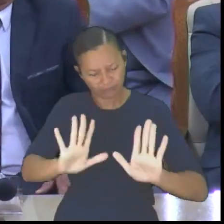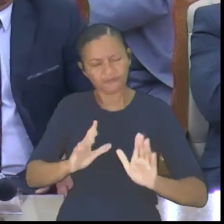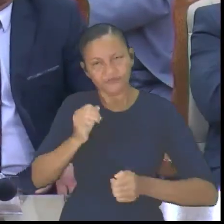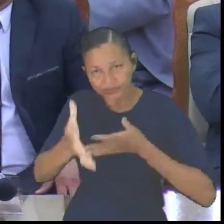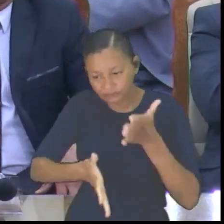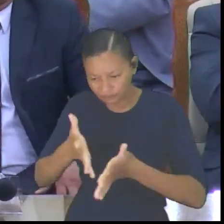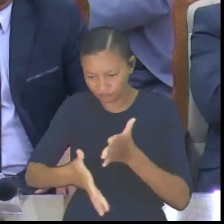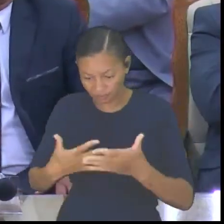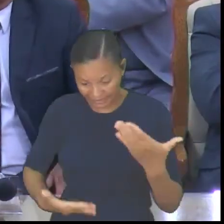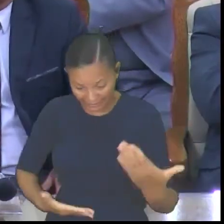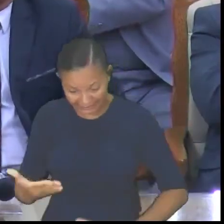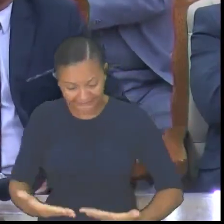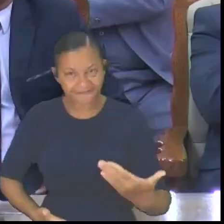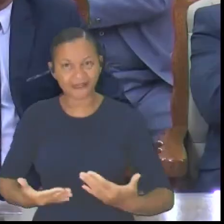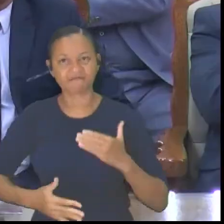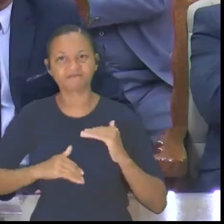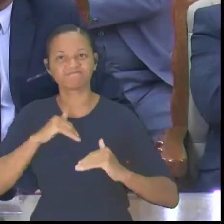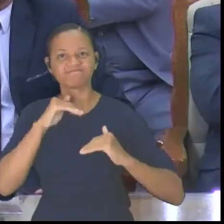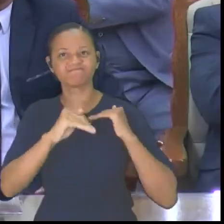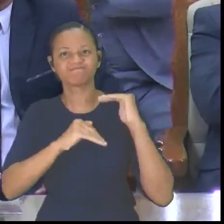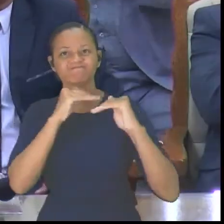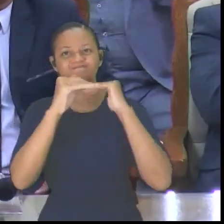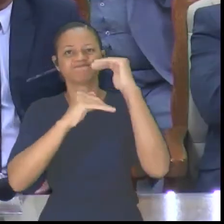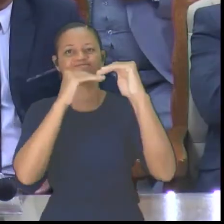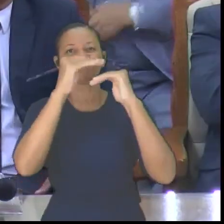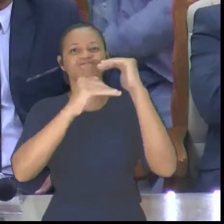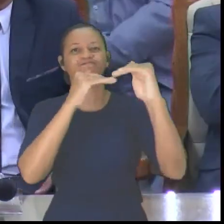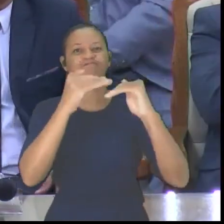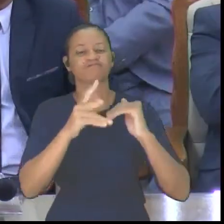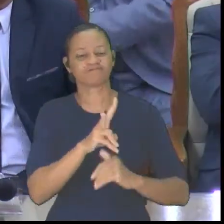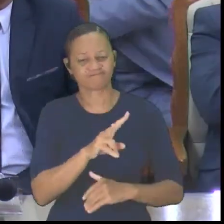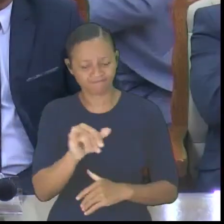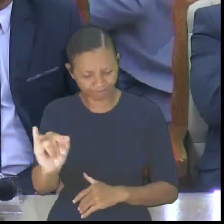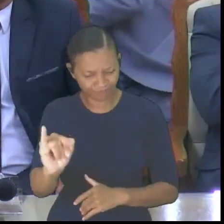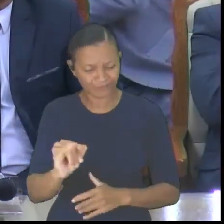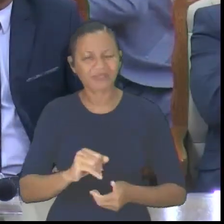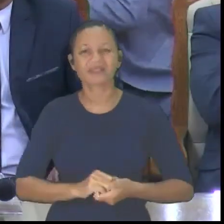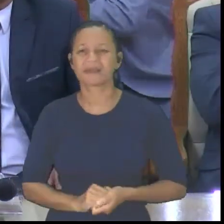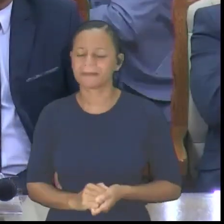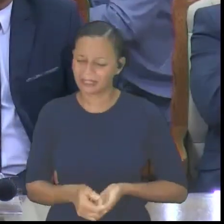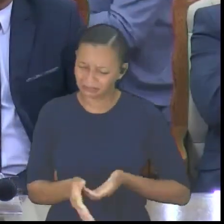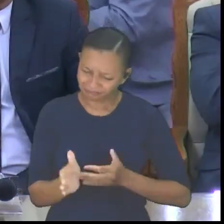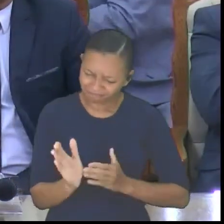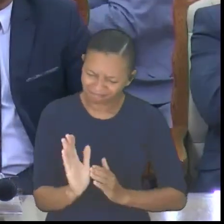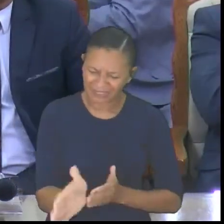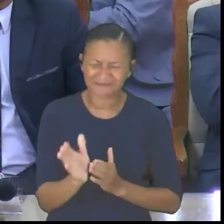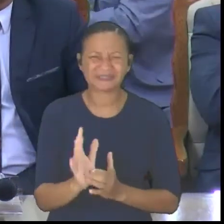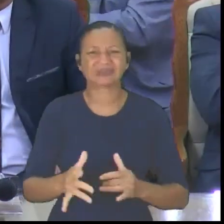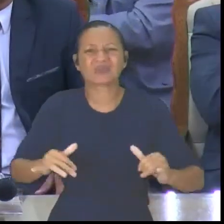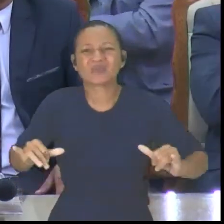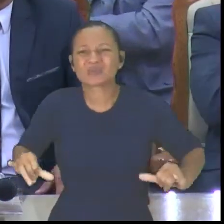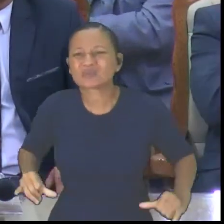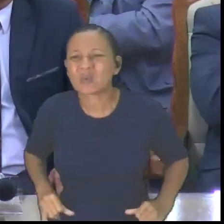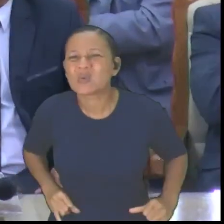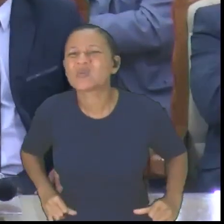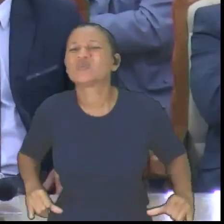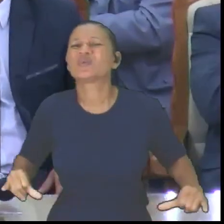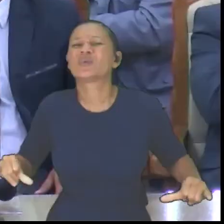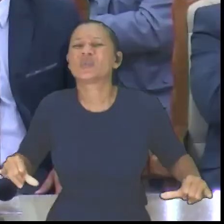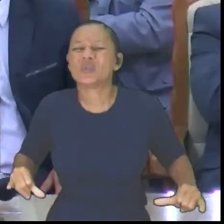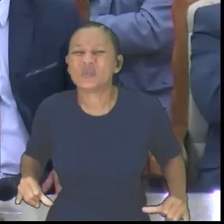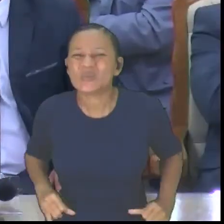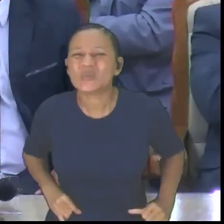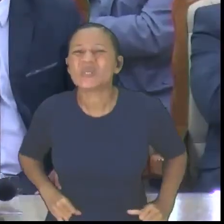serve cresce, mas vai seguir sangrando.